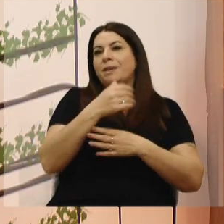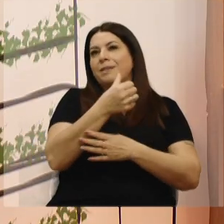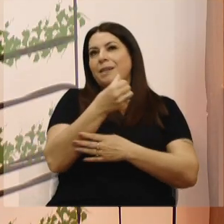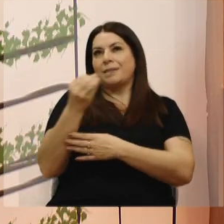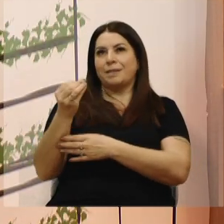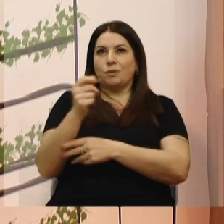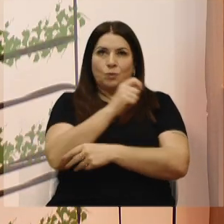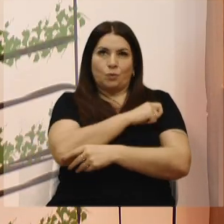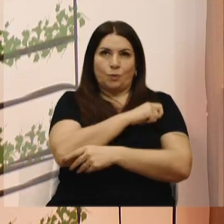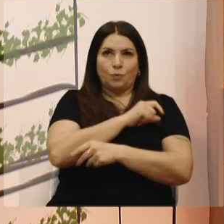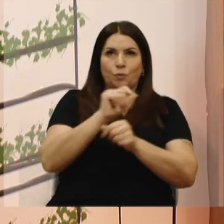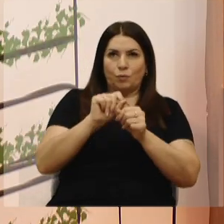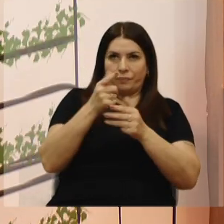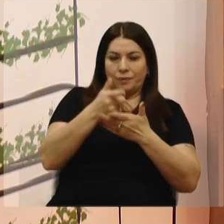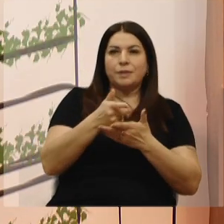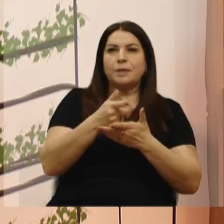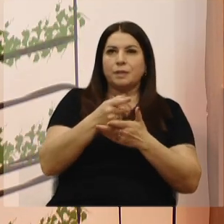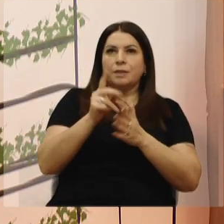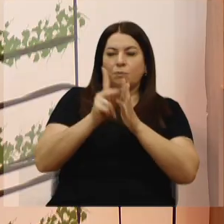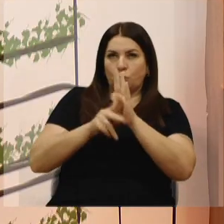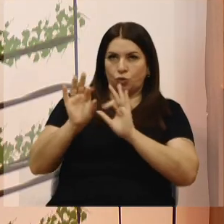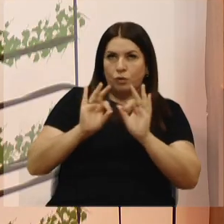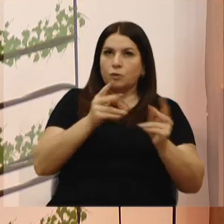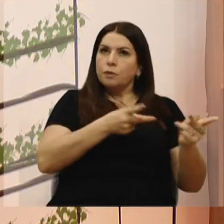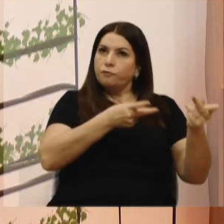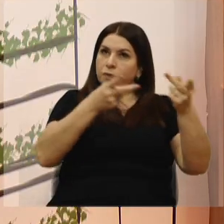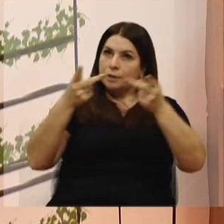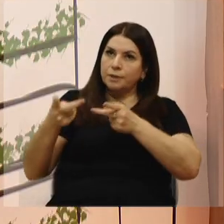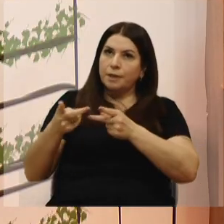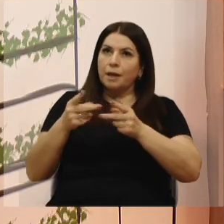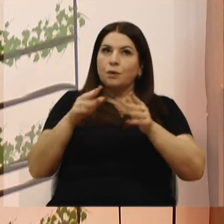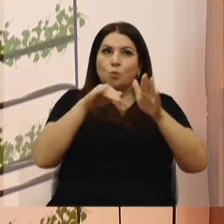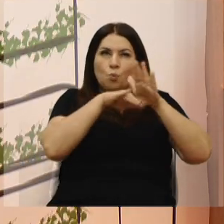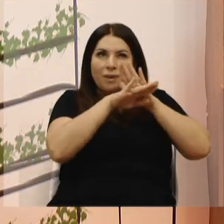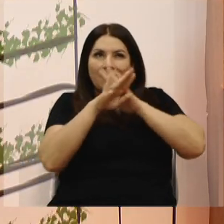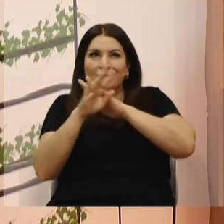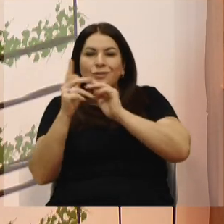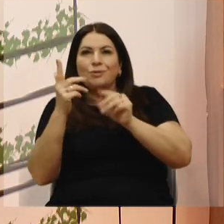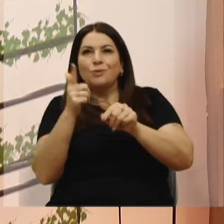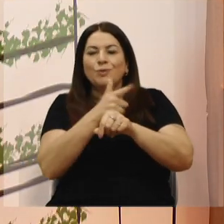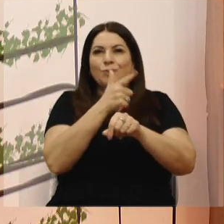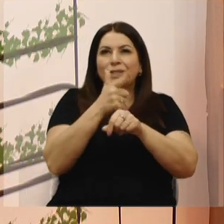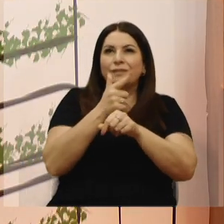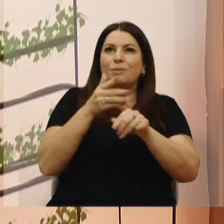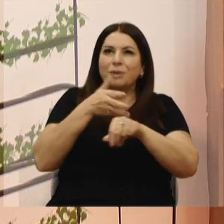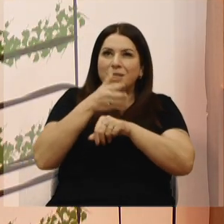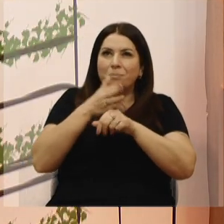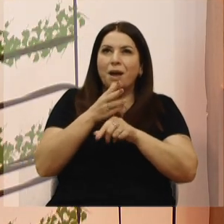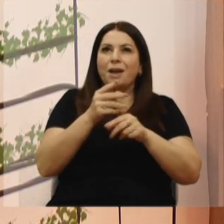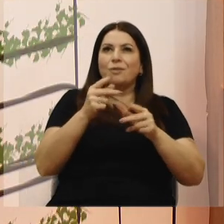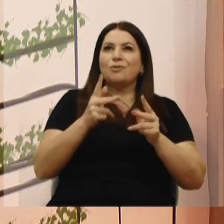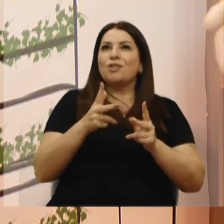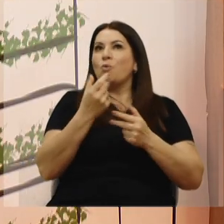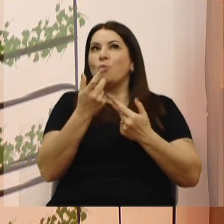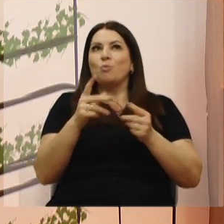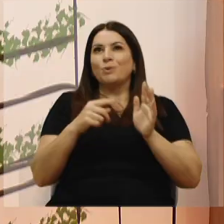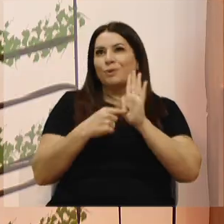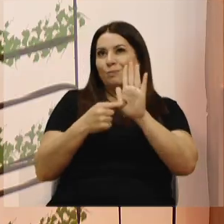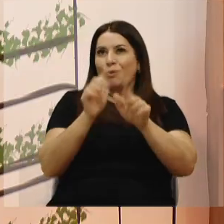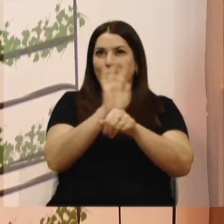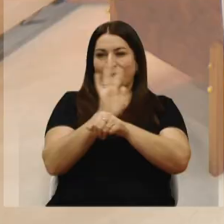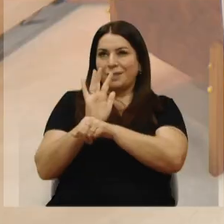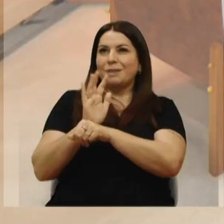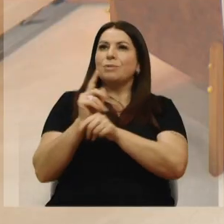mais de 600 estudantes durante a execução desse projeto que visitaram o acervo, participaram de sessões de cinema. Então a gente